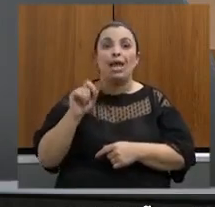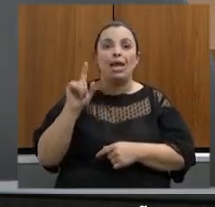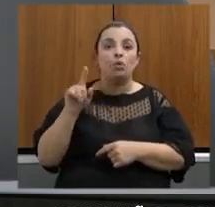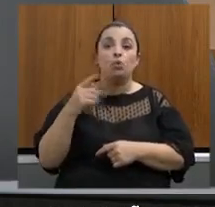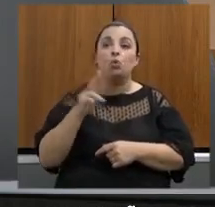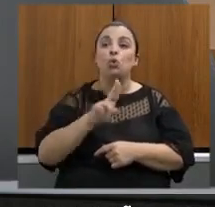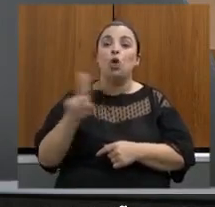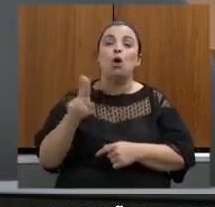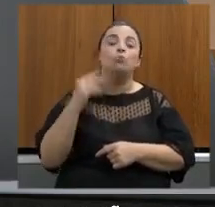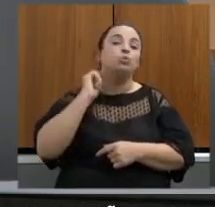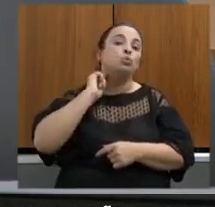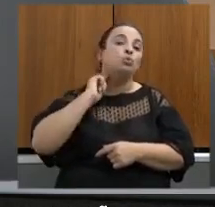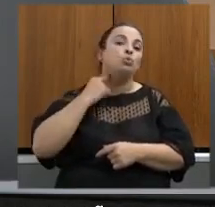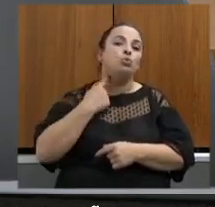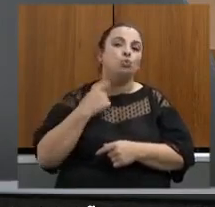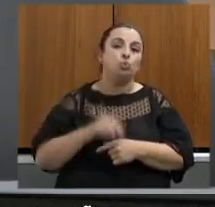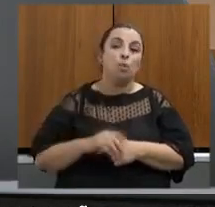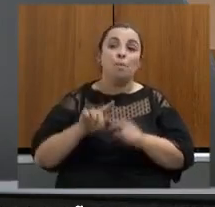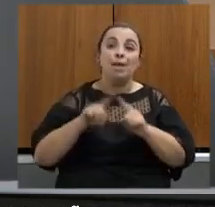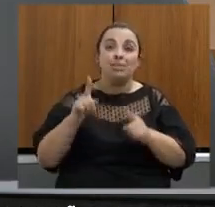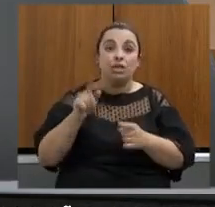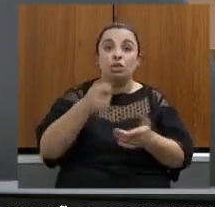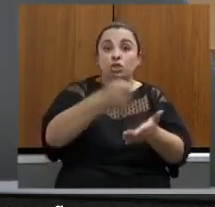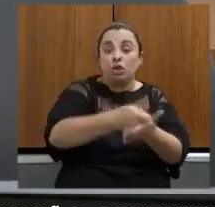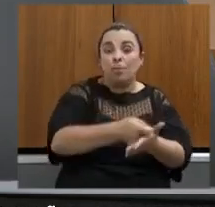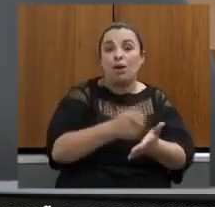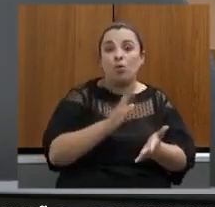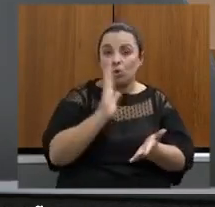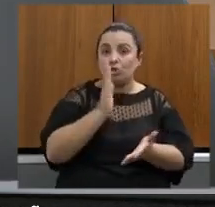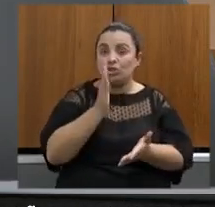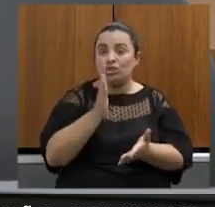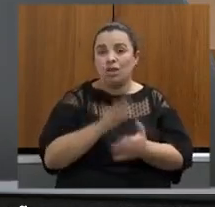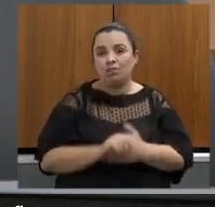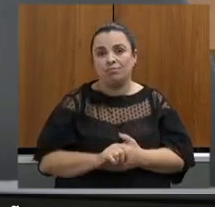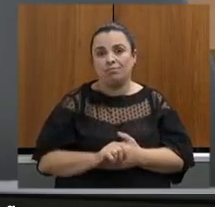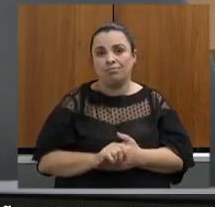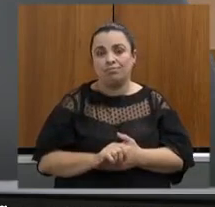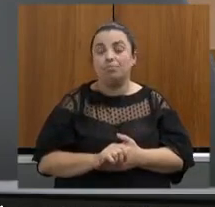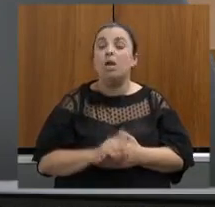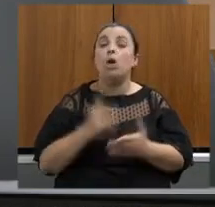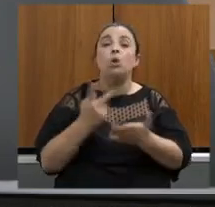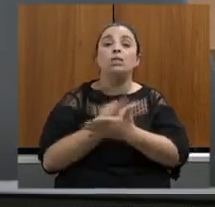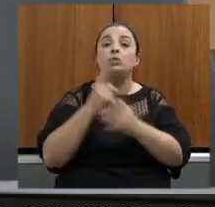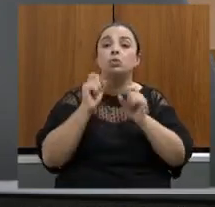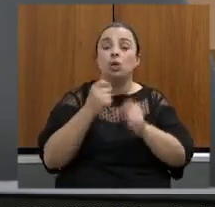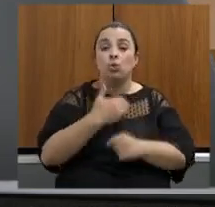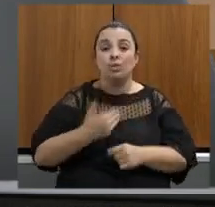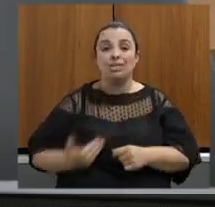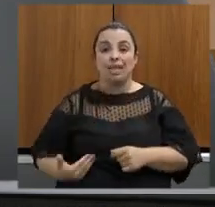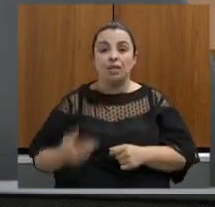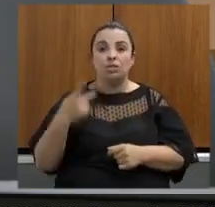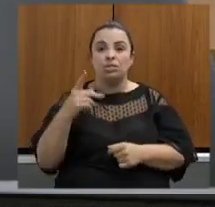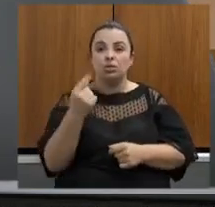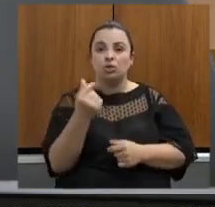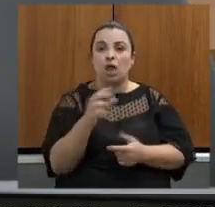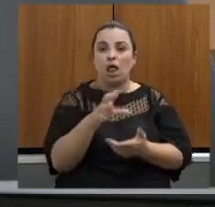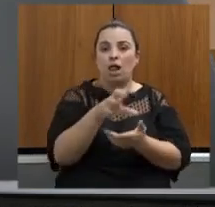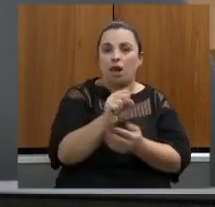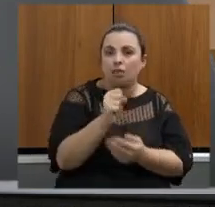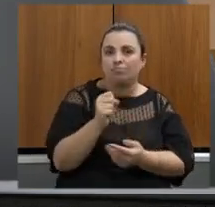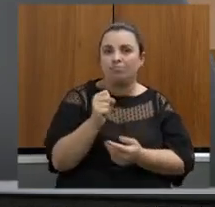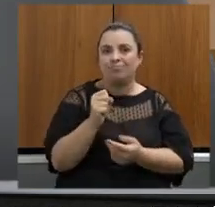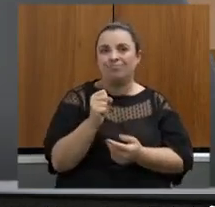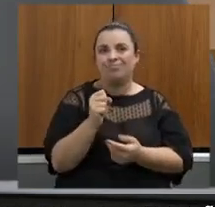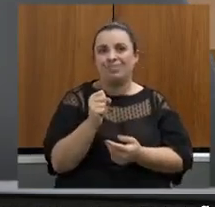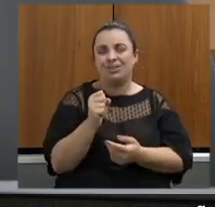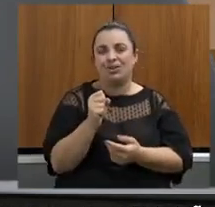pago o estado foi lá tomou o dinheiro dele ficou com dinheiro para ele